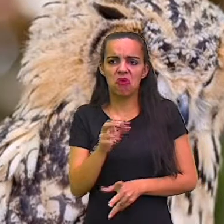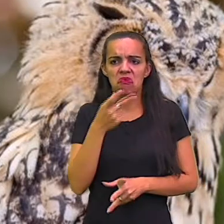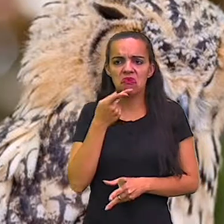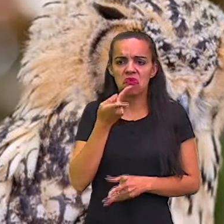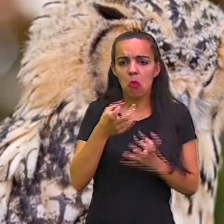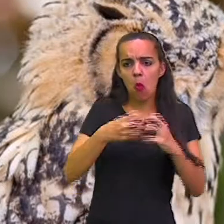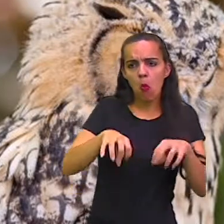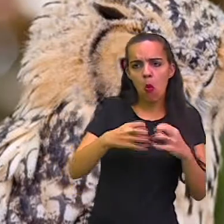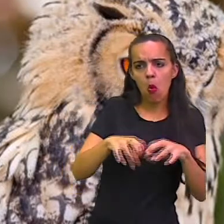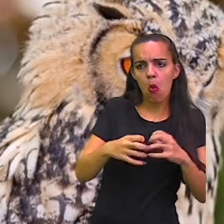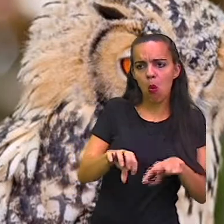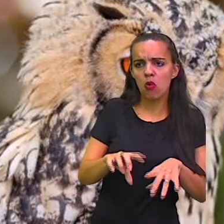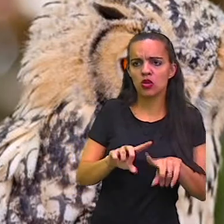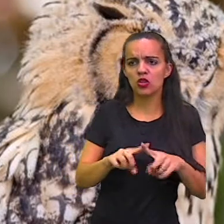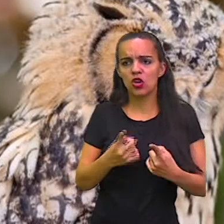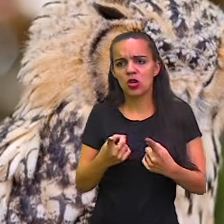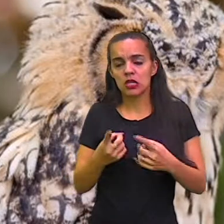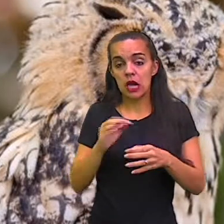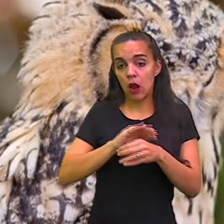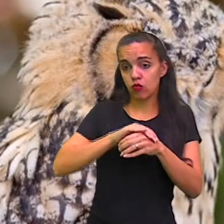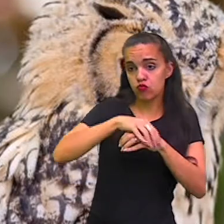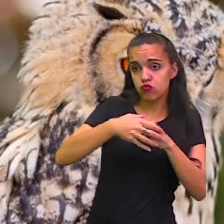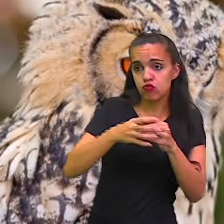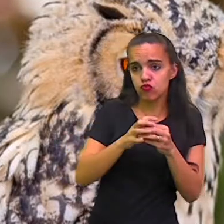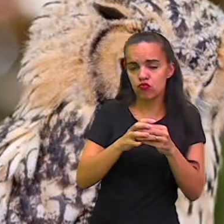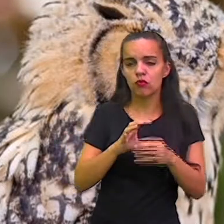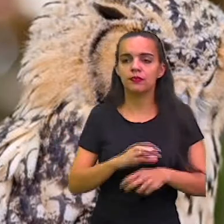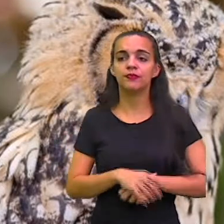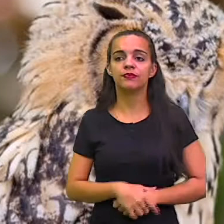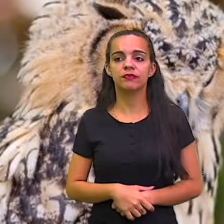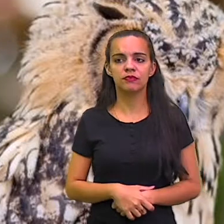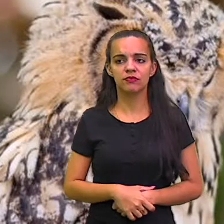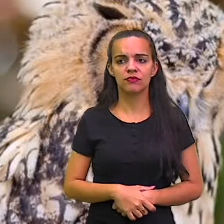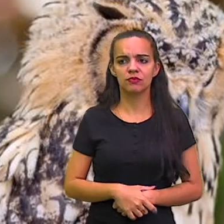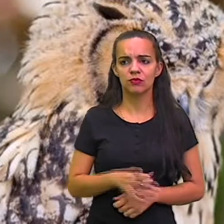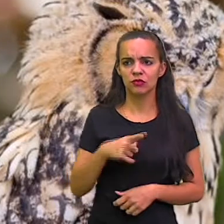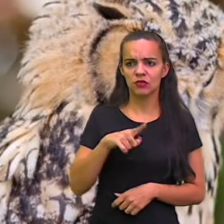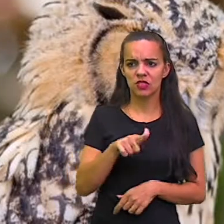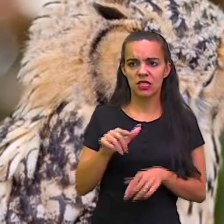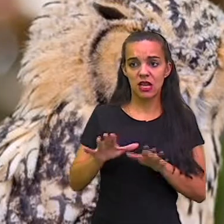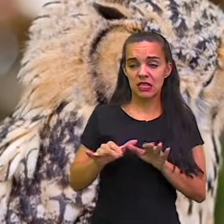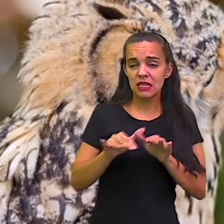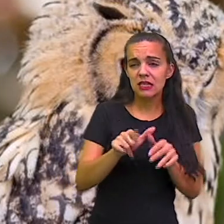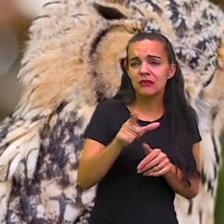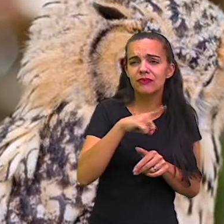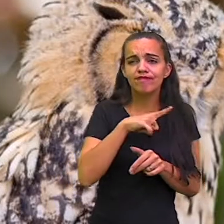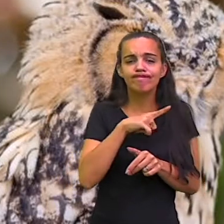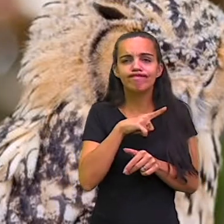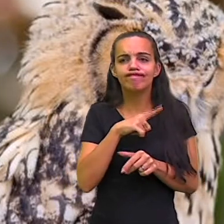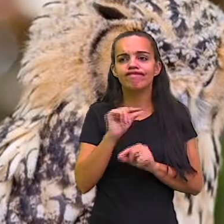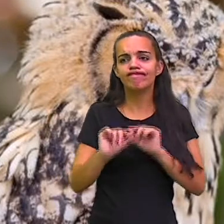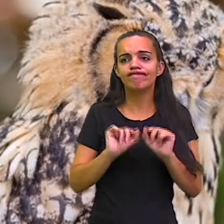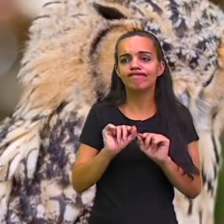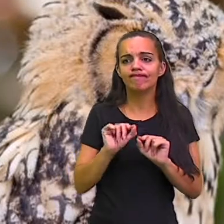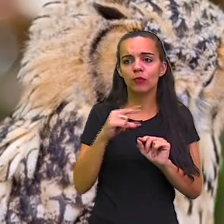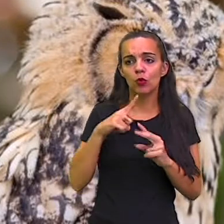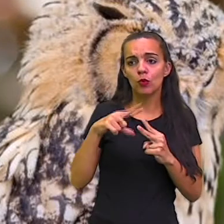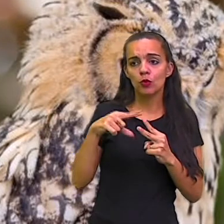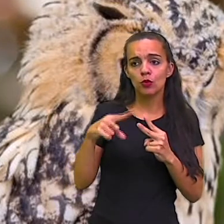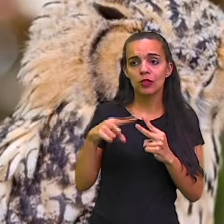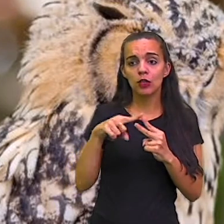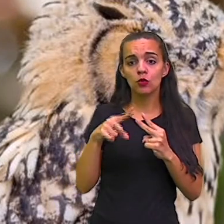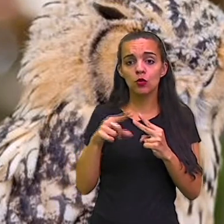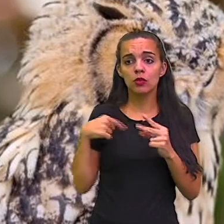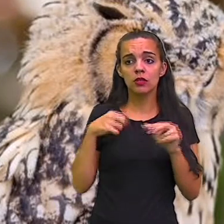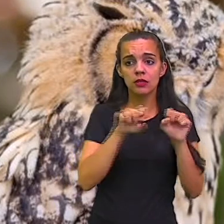a postura de ovos com casca rígida E ai as aves atuais estão divididas em dois